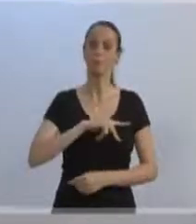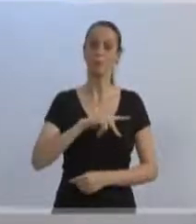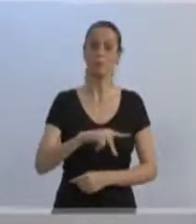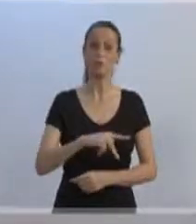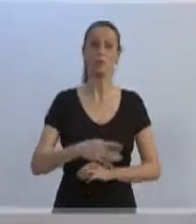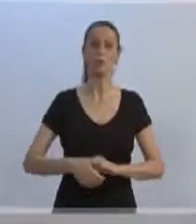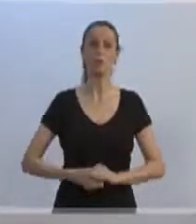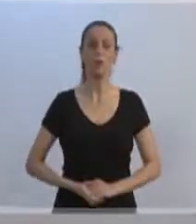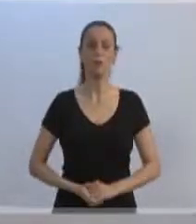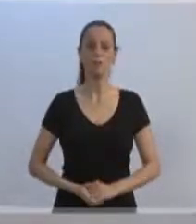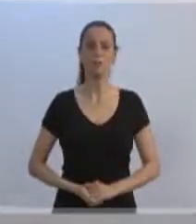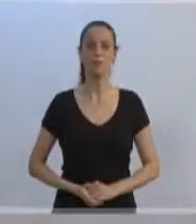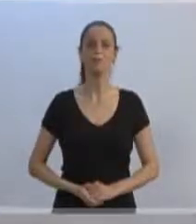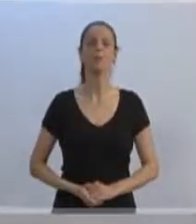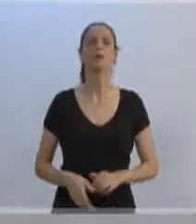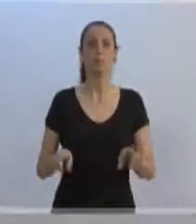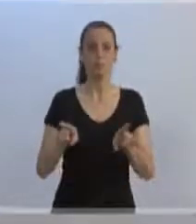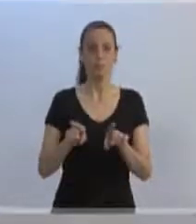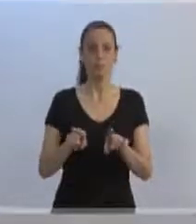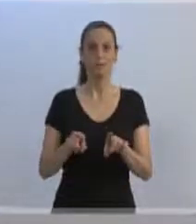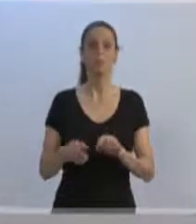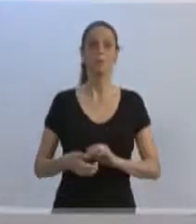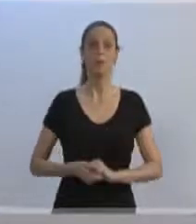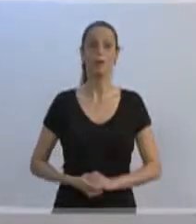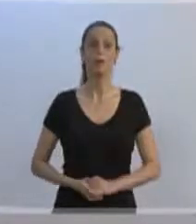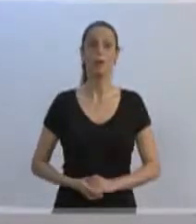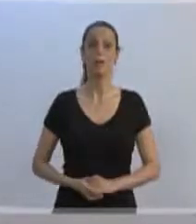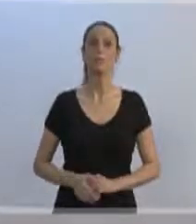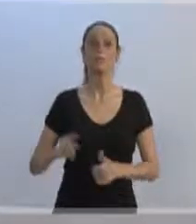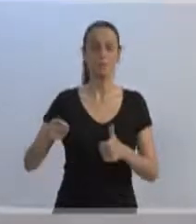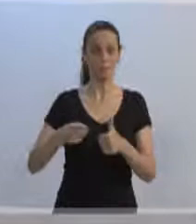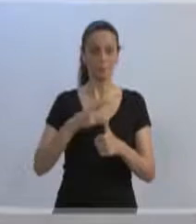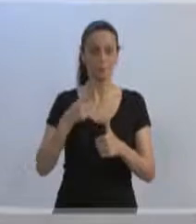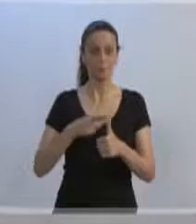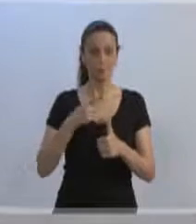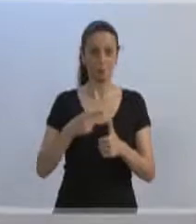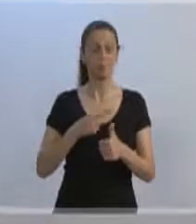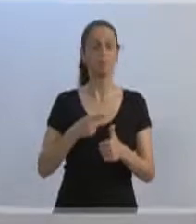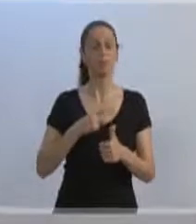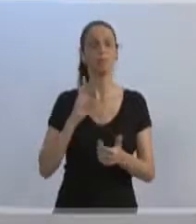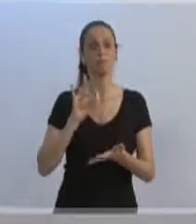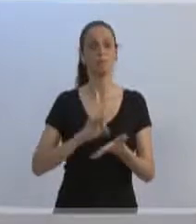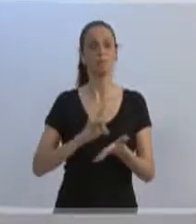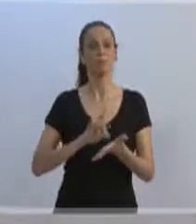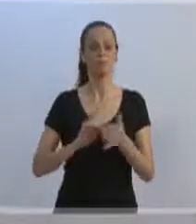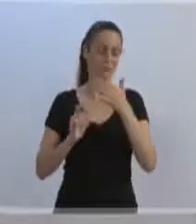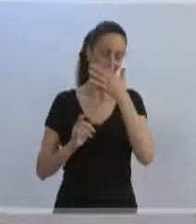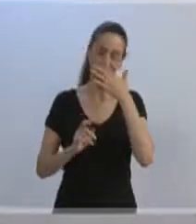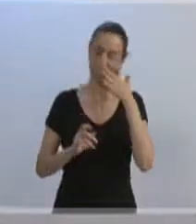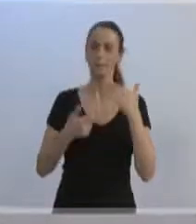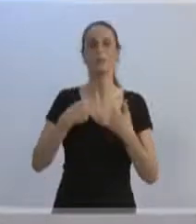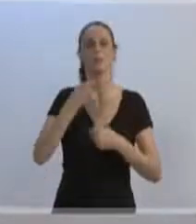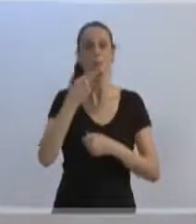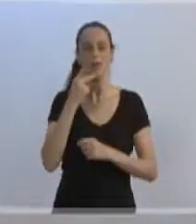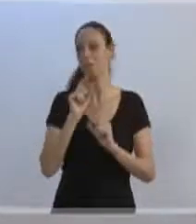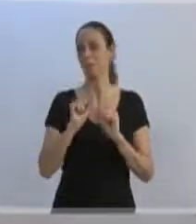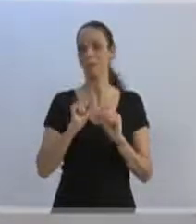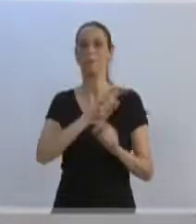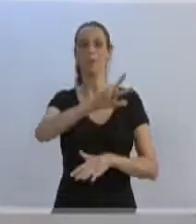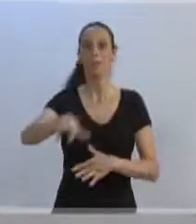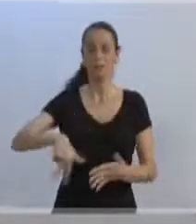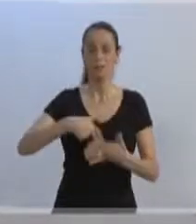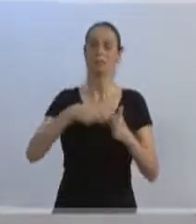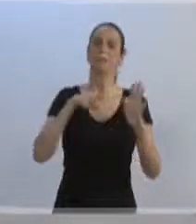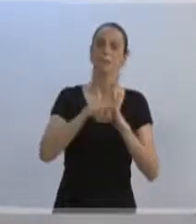hoje é gostaria primeiro a gente tem que tem que quando conduzido com essa tribuna e faz um questionamento faz as